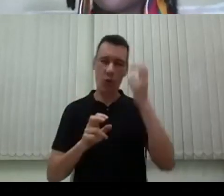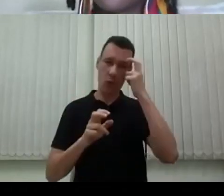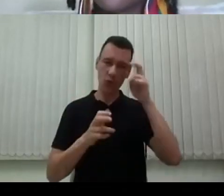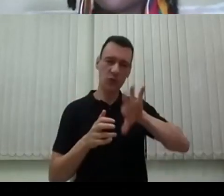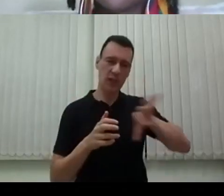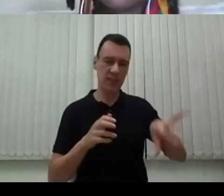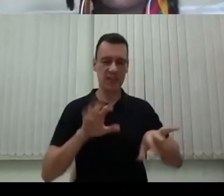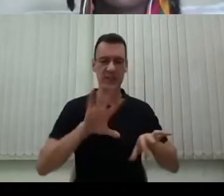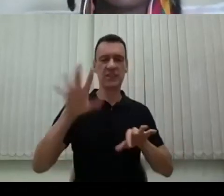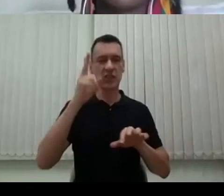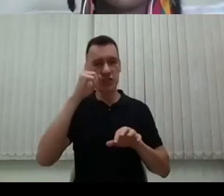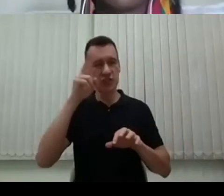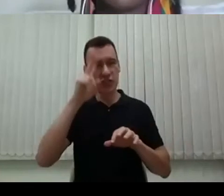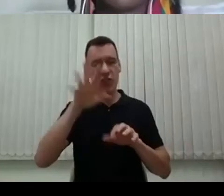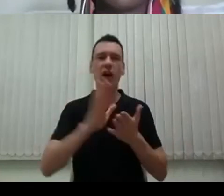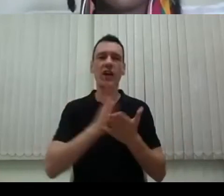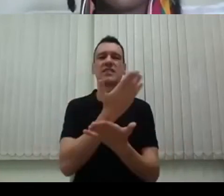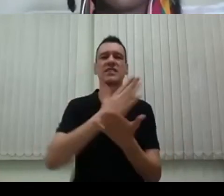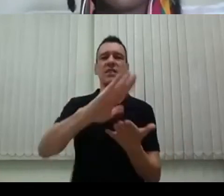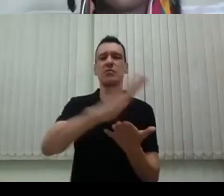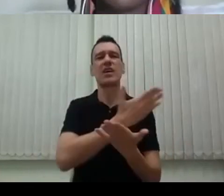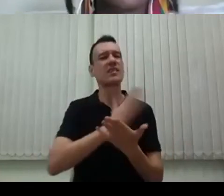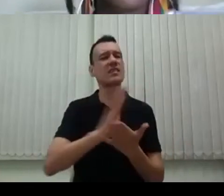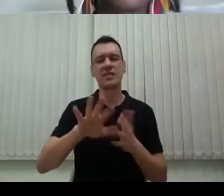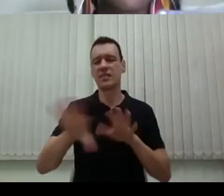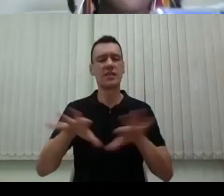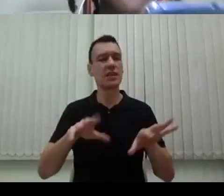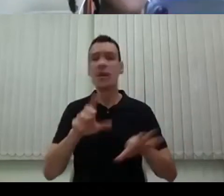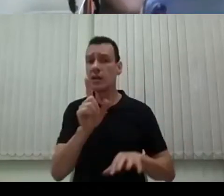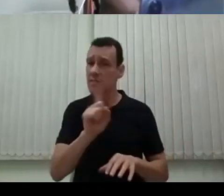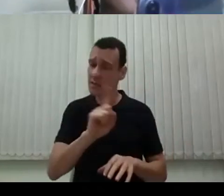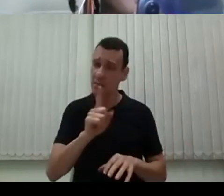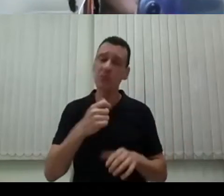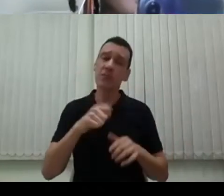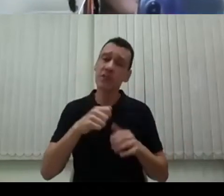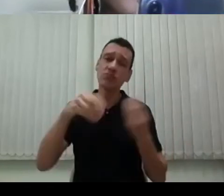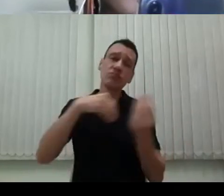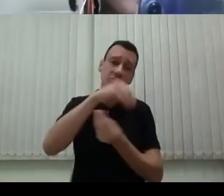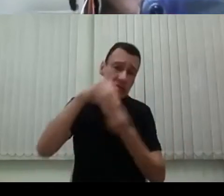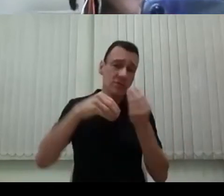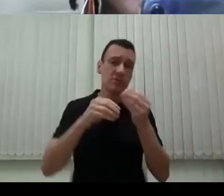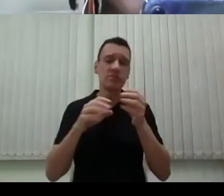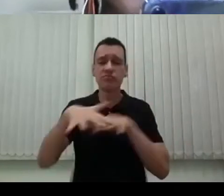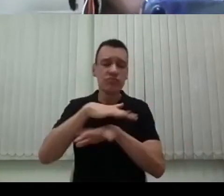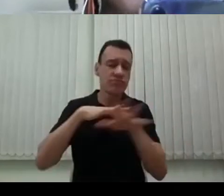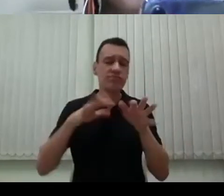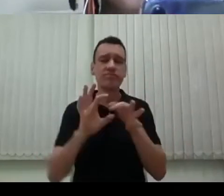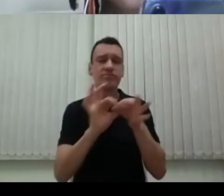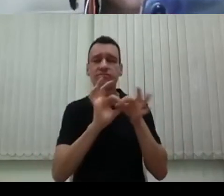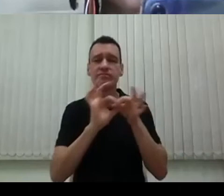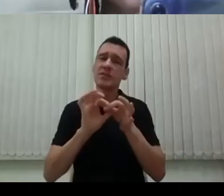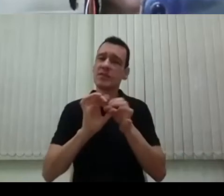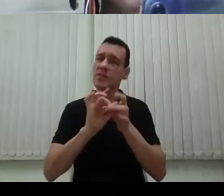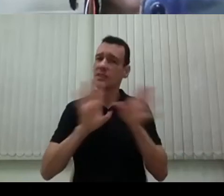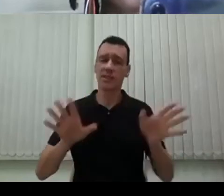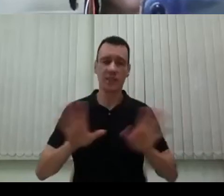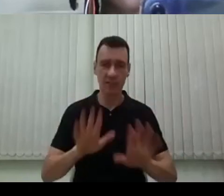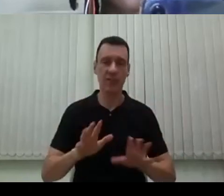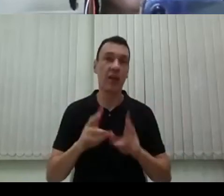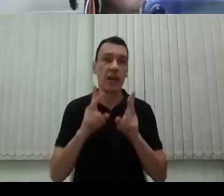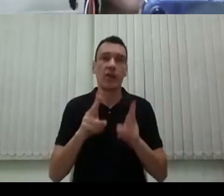histórias, memórias, visões de mundo. A exemplo das visões de mundos não